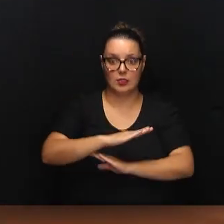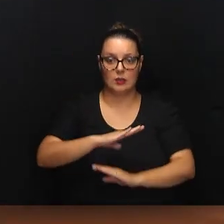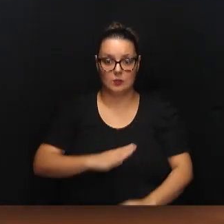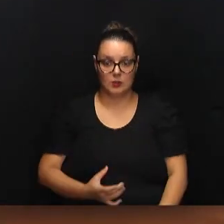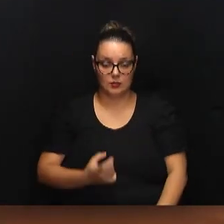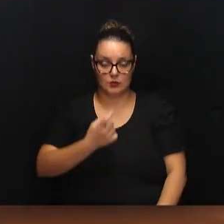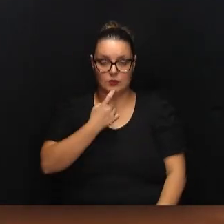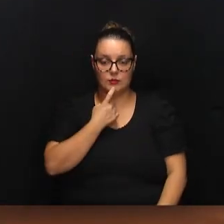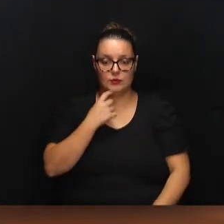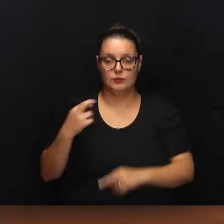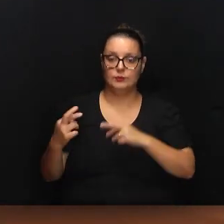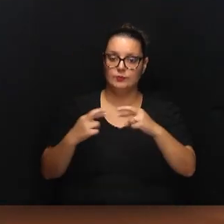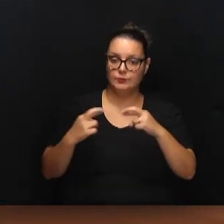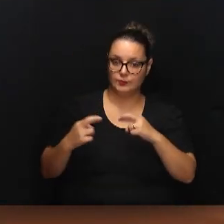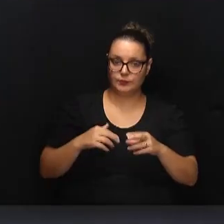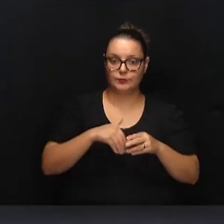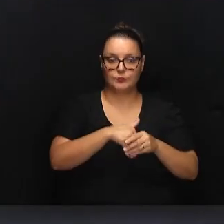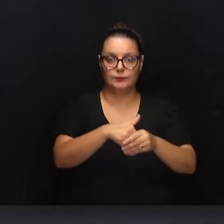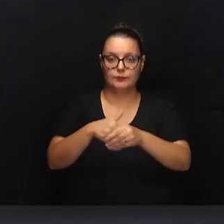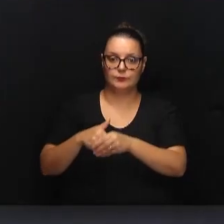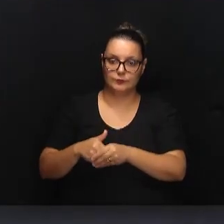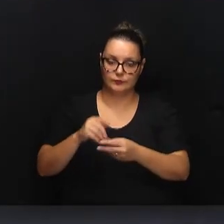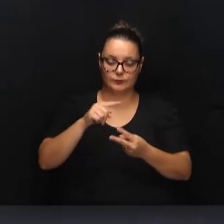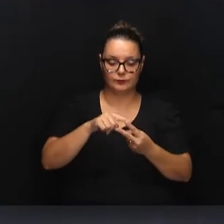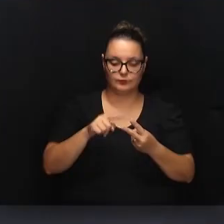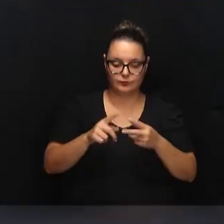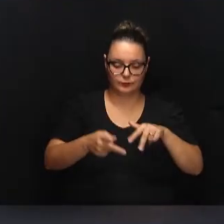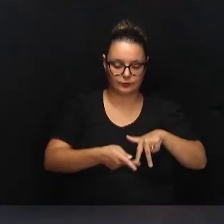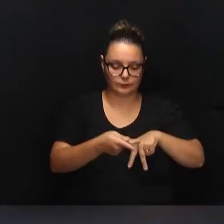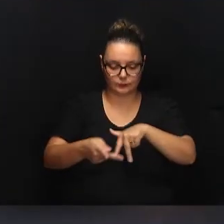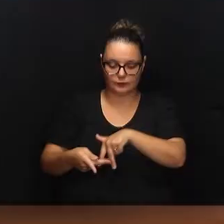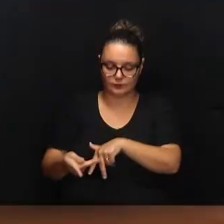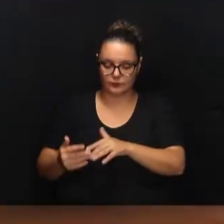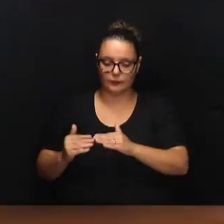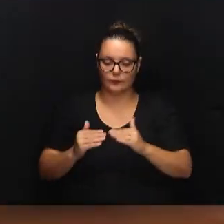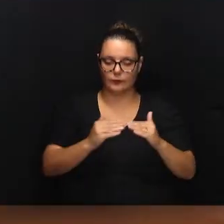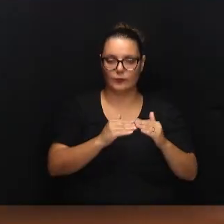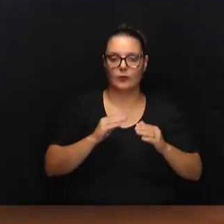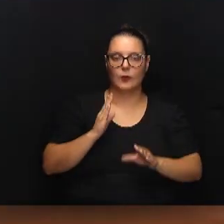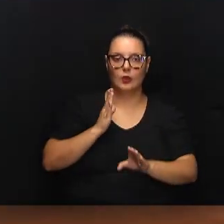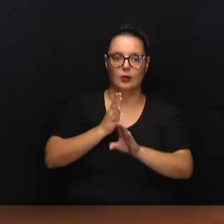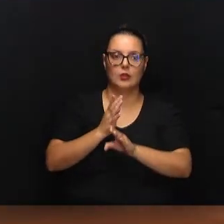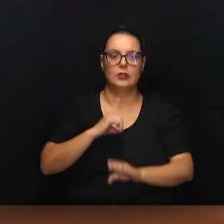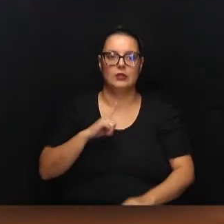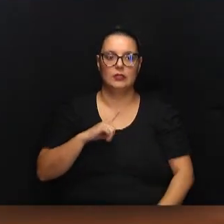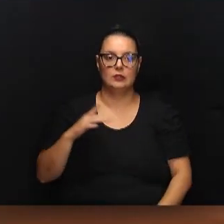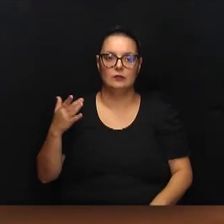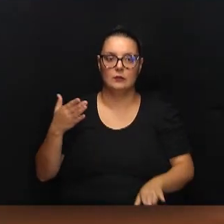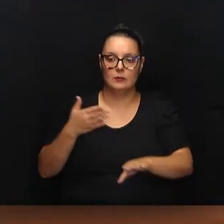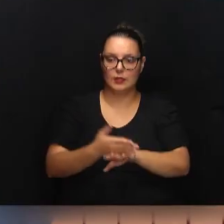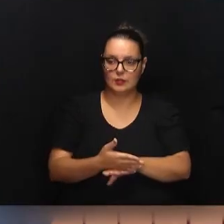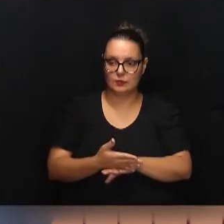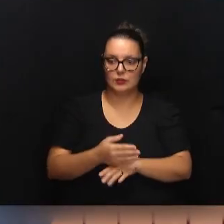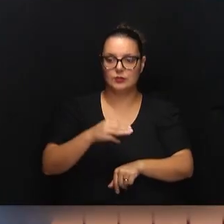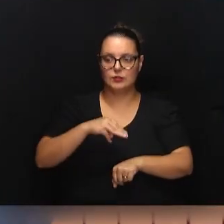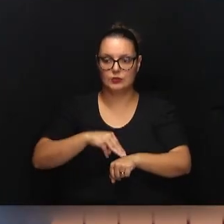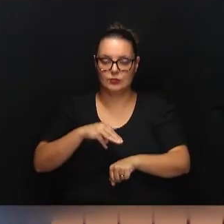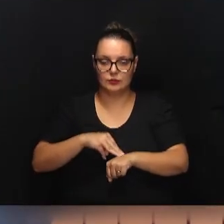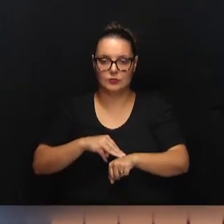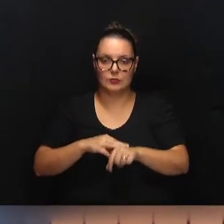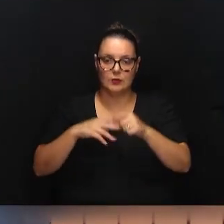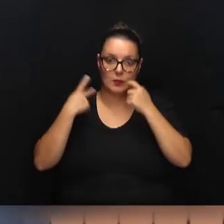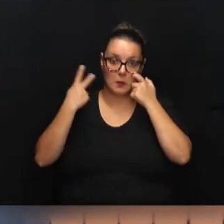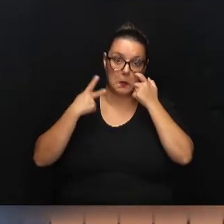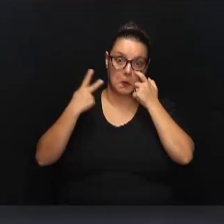Campinas analisou e votou 2 pareceres favoráveis no encontro, que contou com a participação dos membros, os